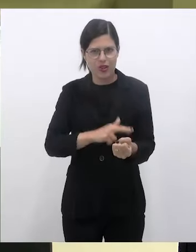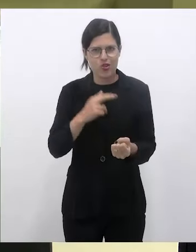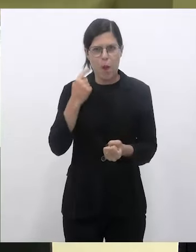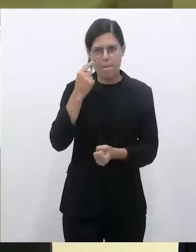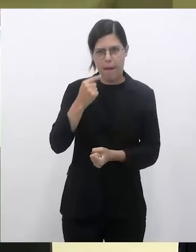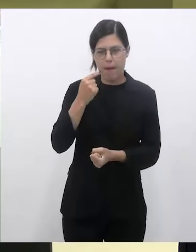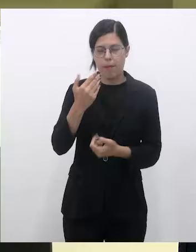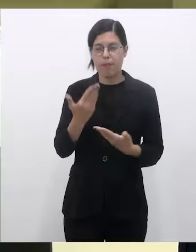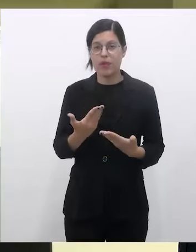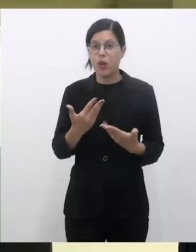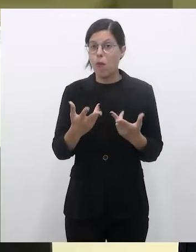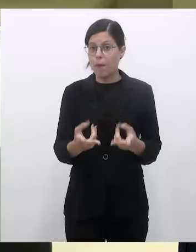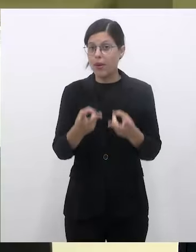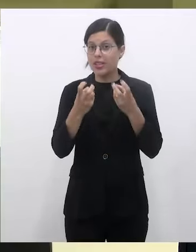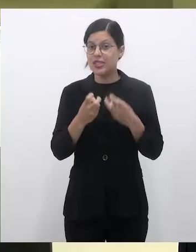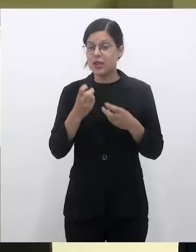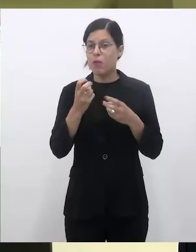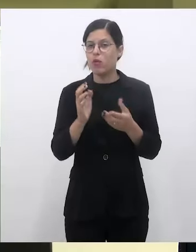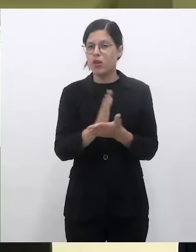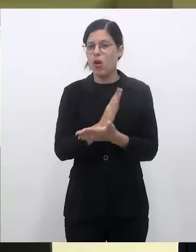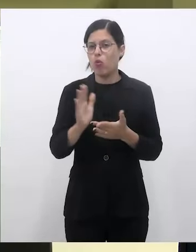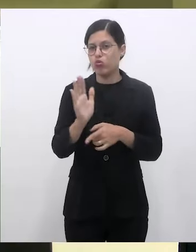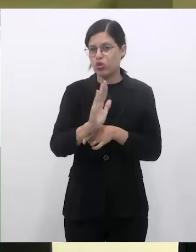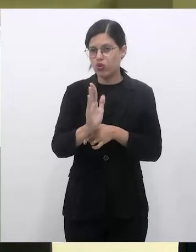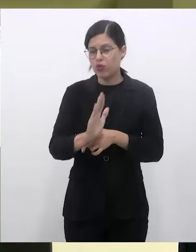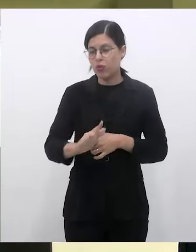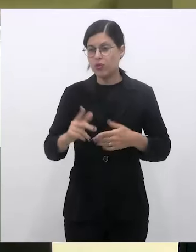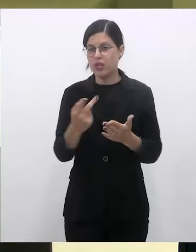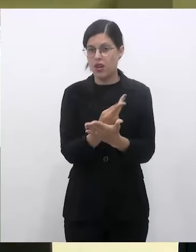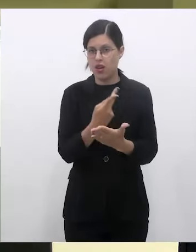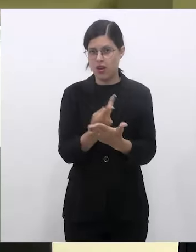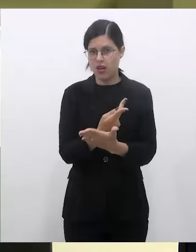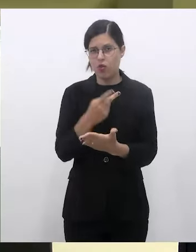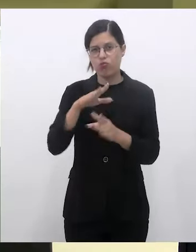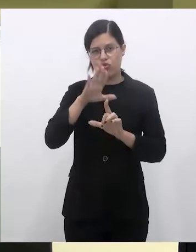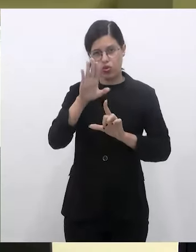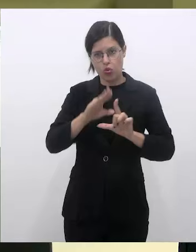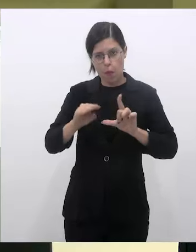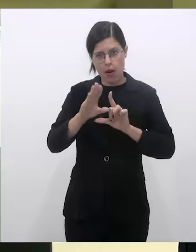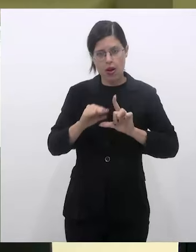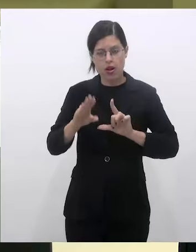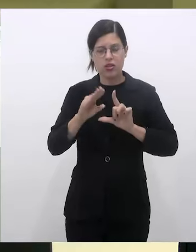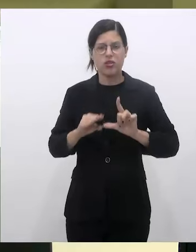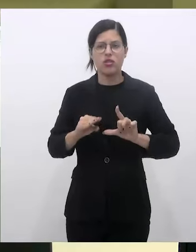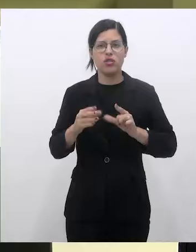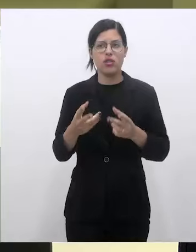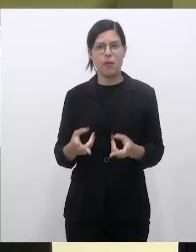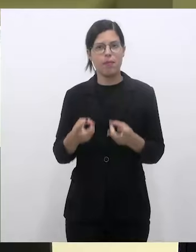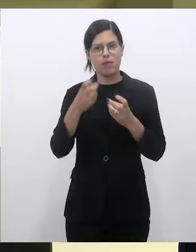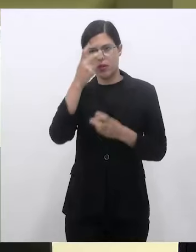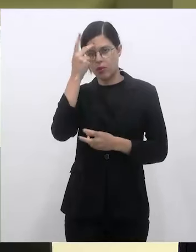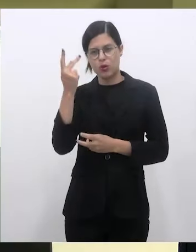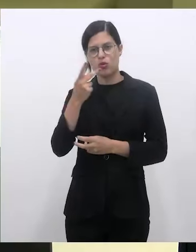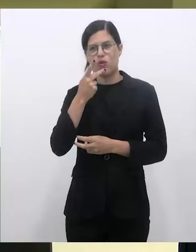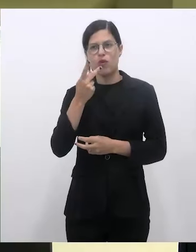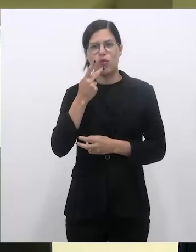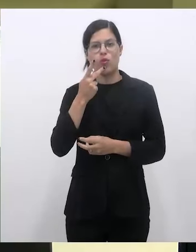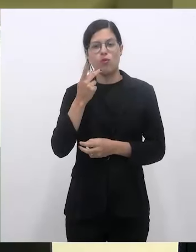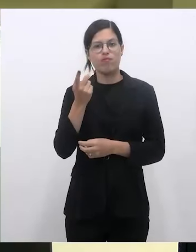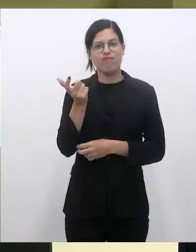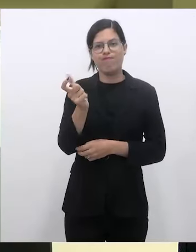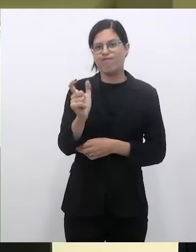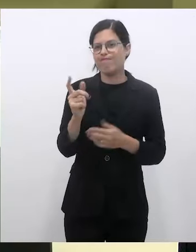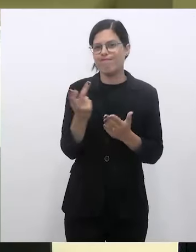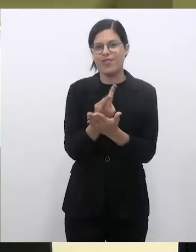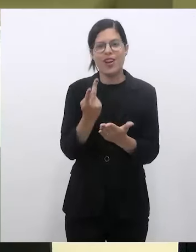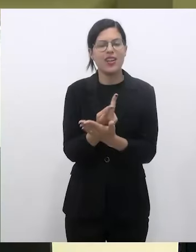coisa. Eu observo muito em alguns filmes erros de dublagem. Tu vê que a pessoa falou a